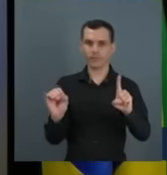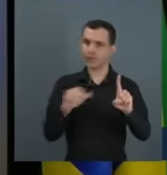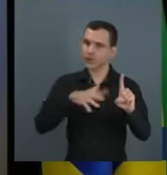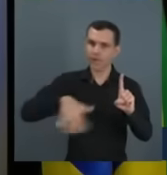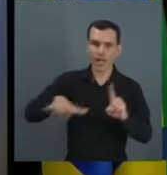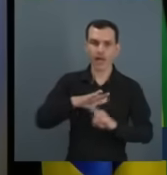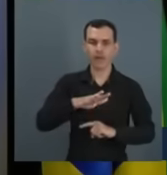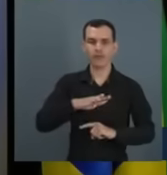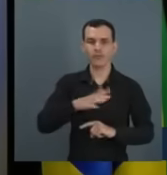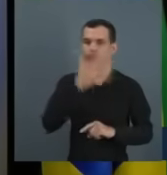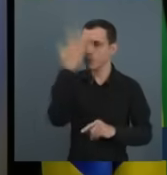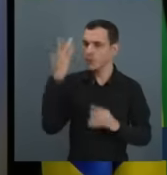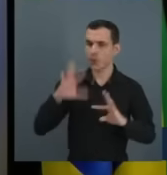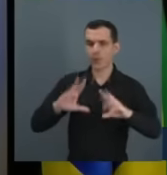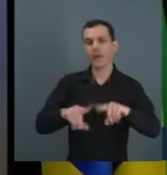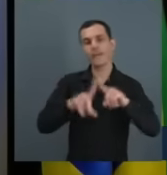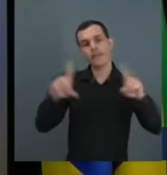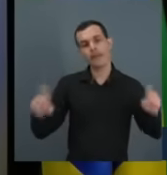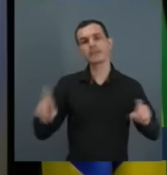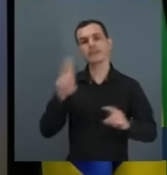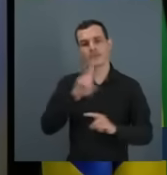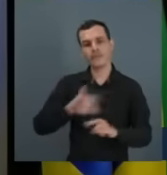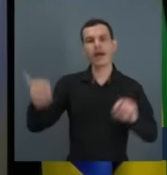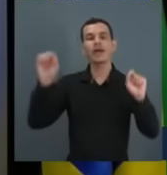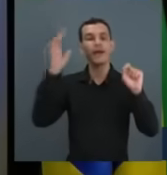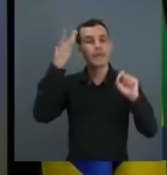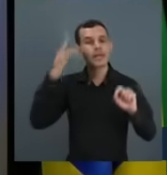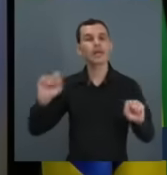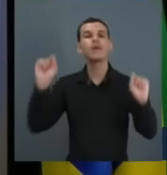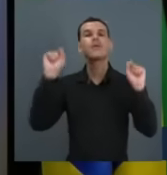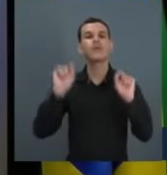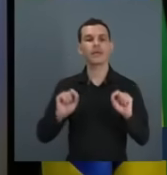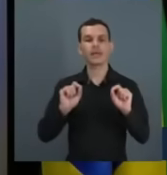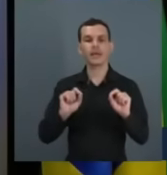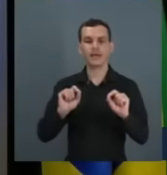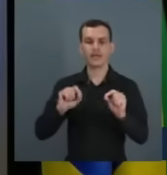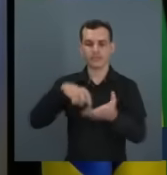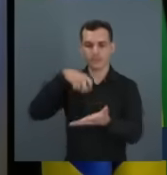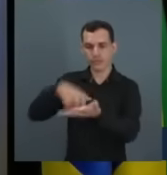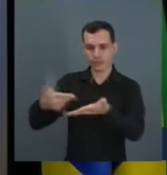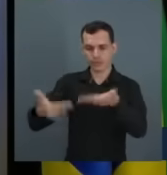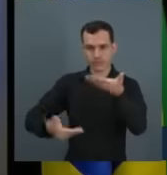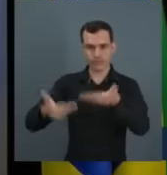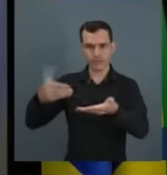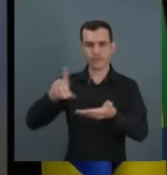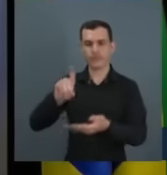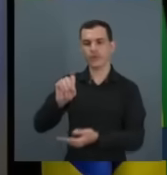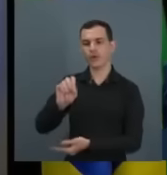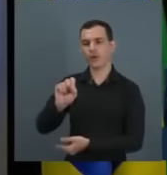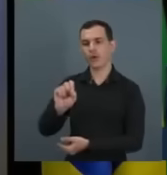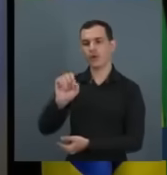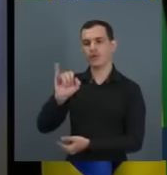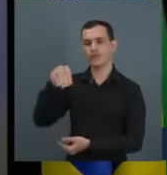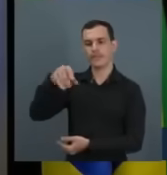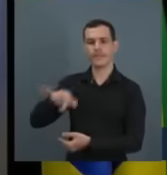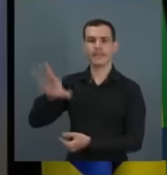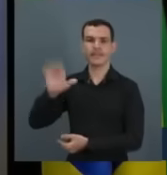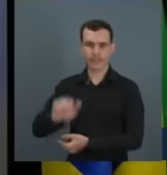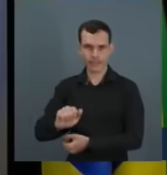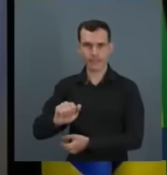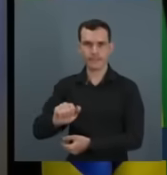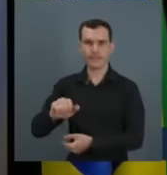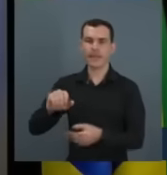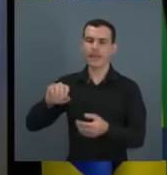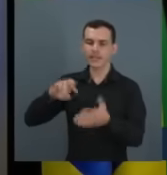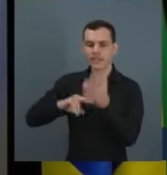maior cuidado que nós precisamos ter nesse momento, porque é o mínimo, é o primeiro degrau para reparar a